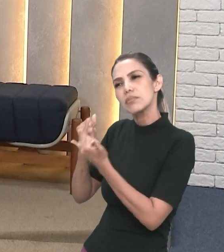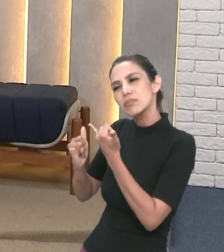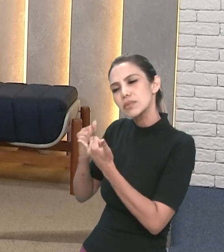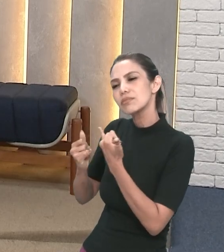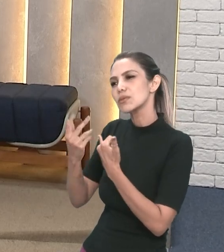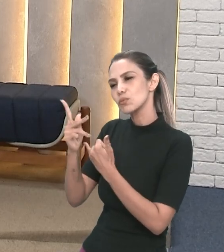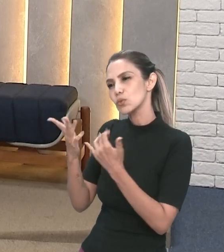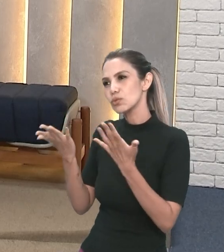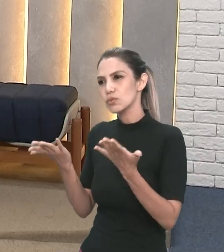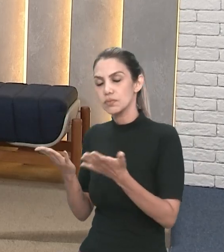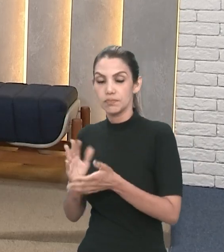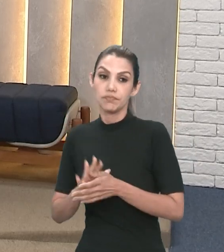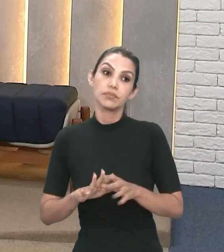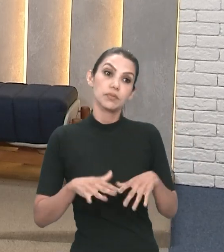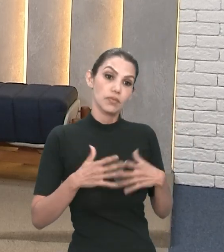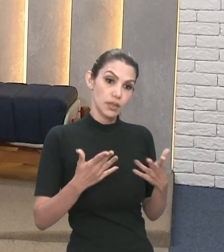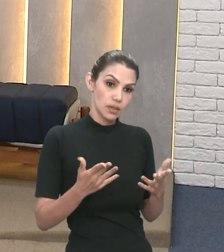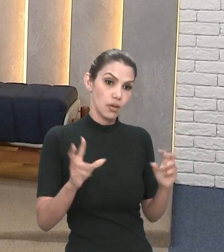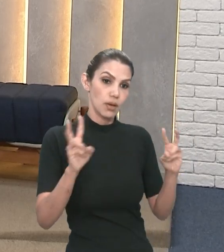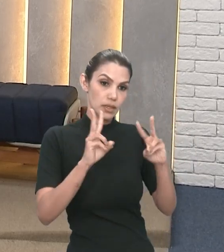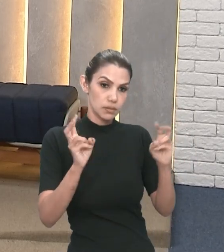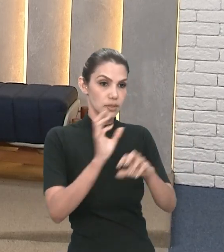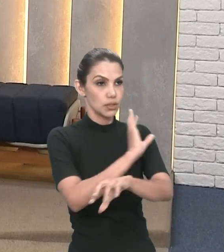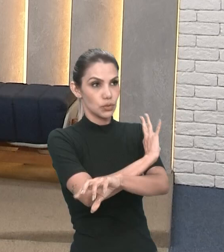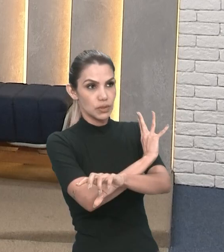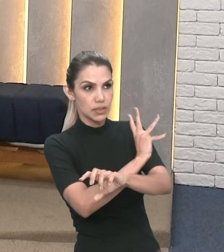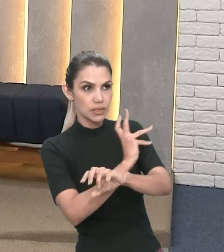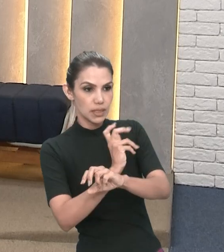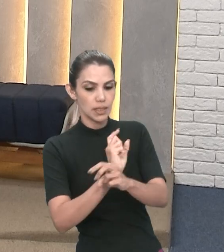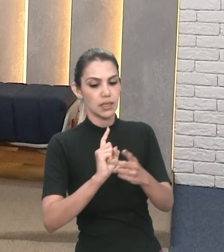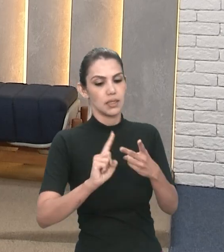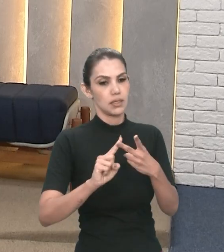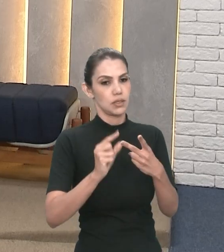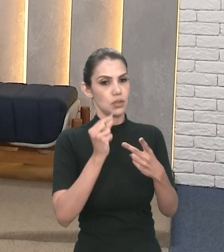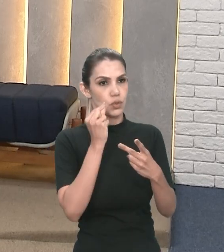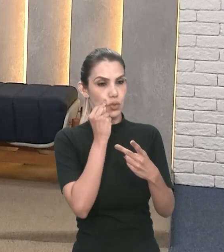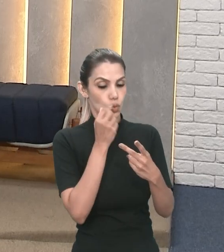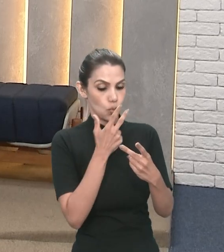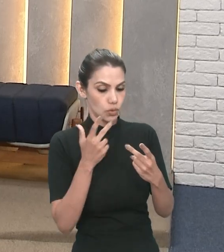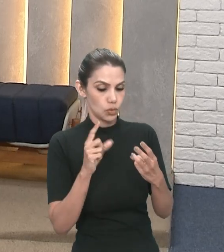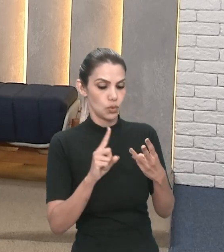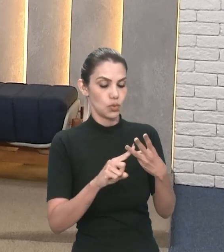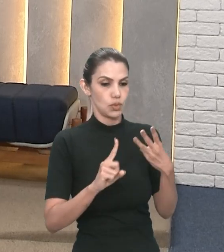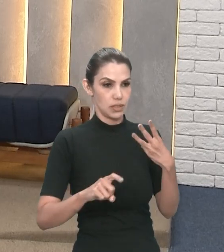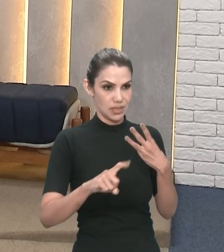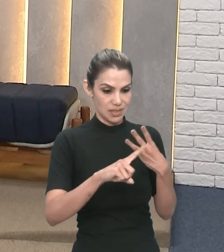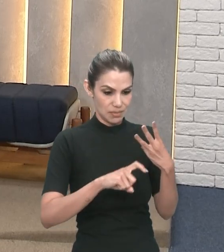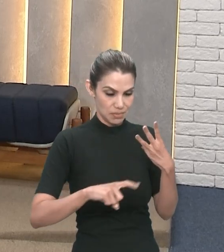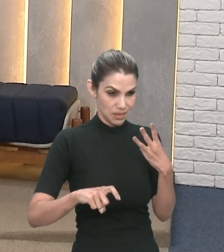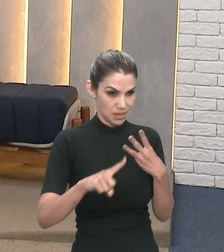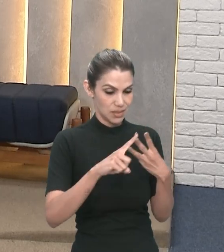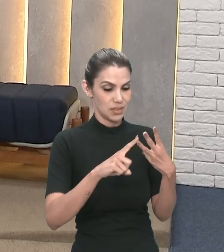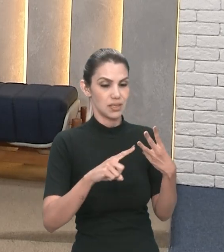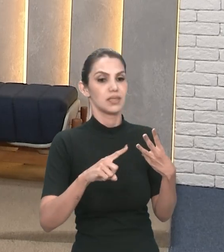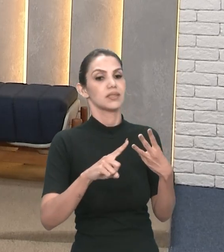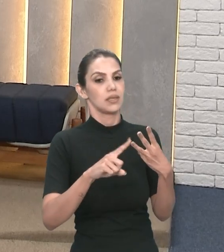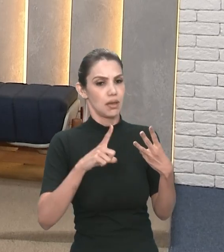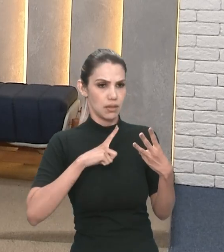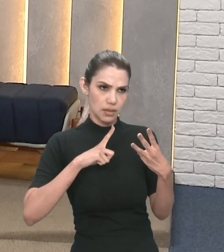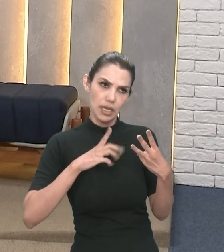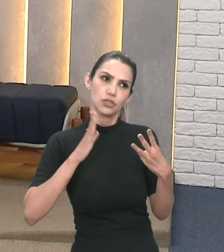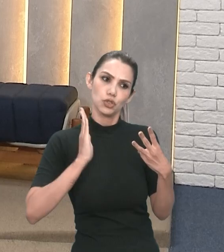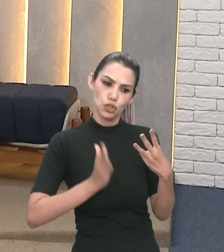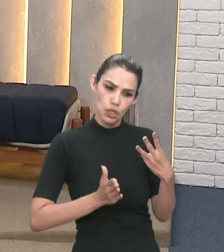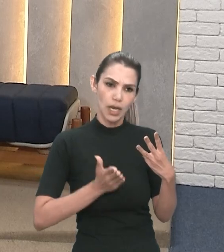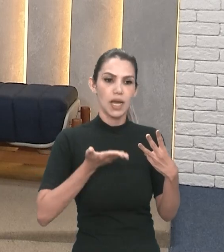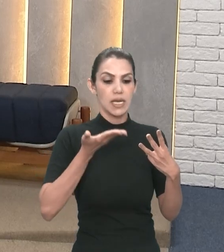cerrado, e roedores e parasitas, principalmente os parasitas, que eram um dos focos principais desse trabalho, a gente possui vários trabalhos